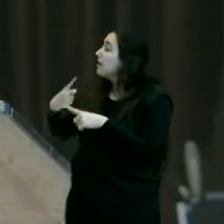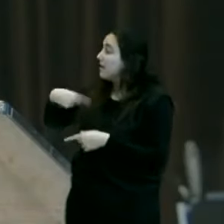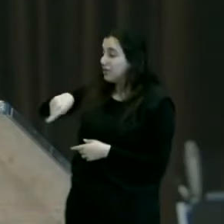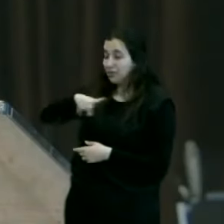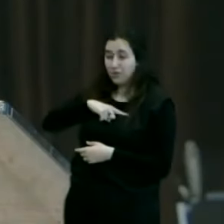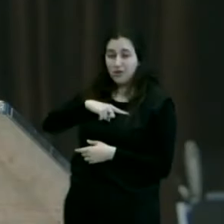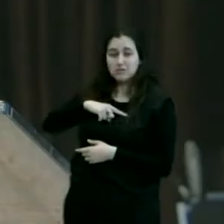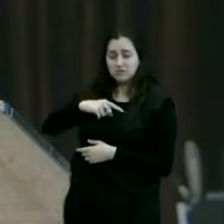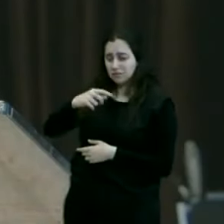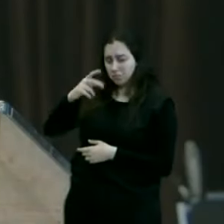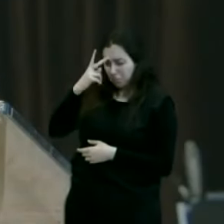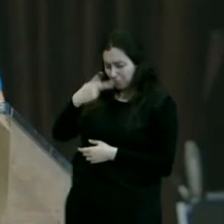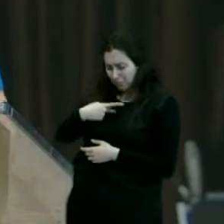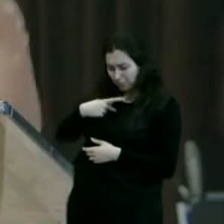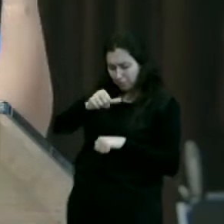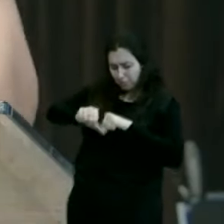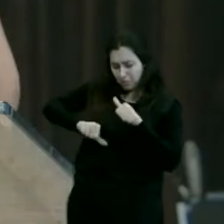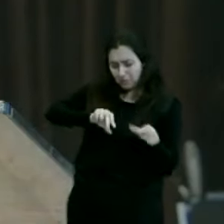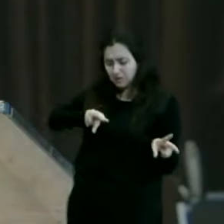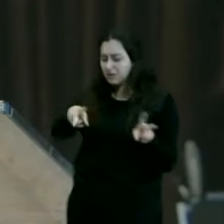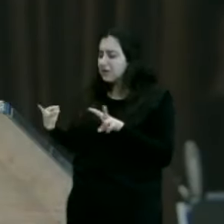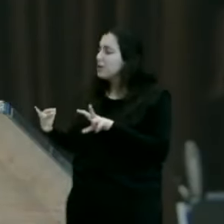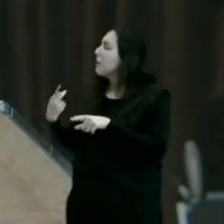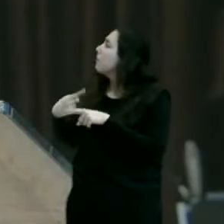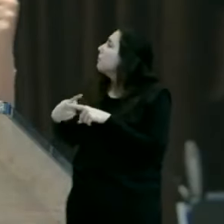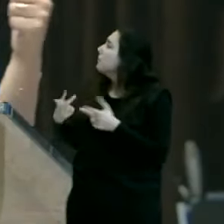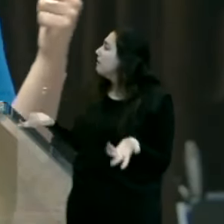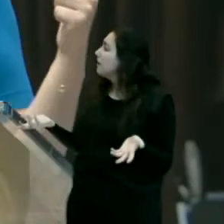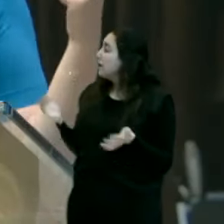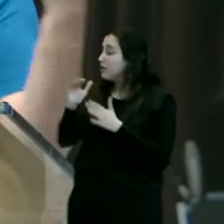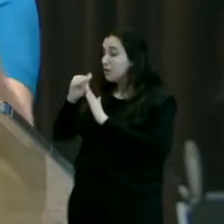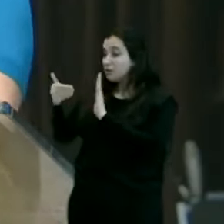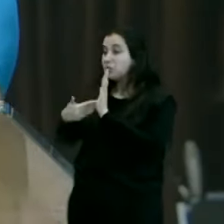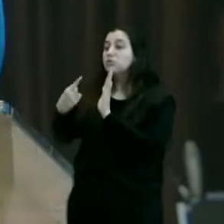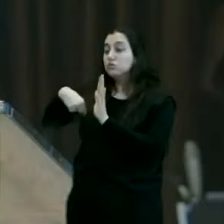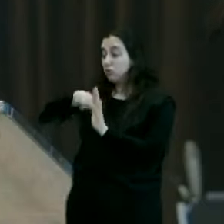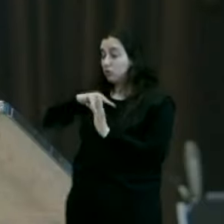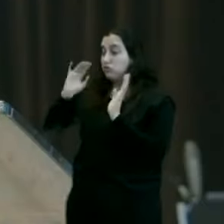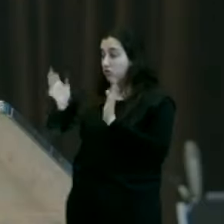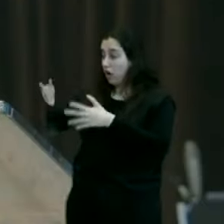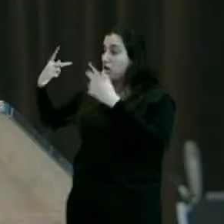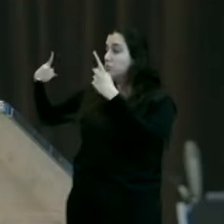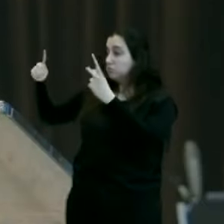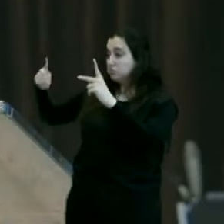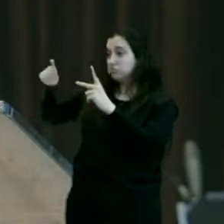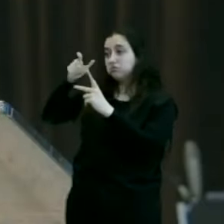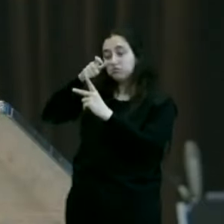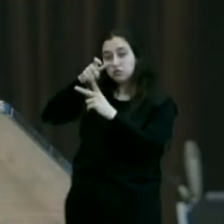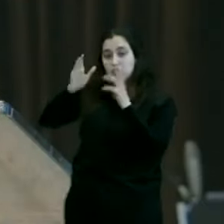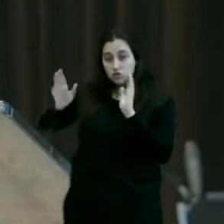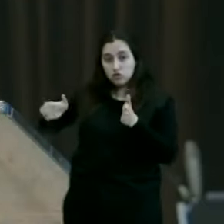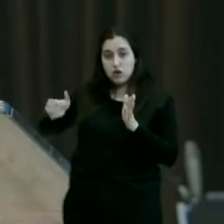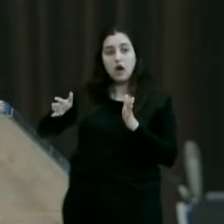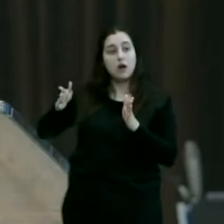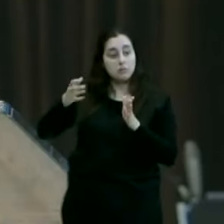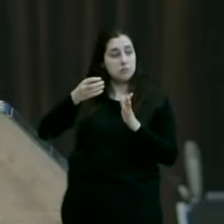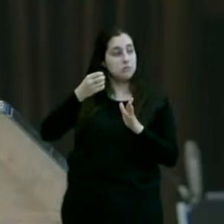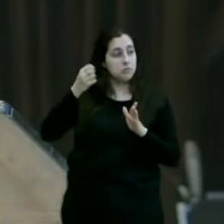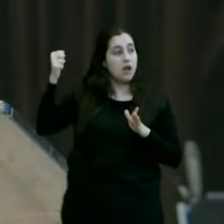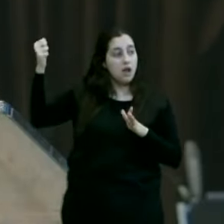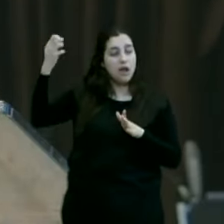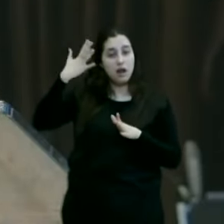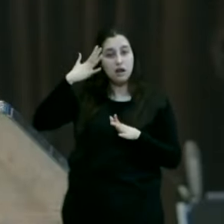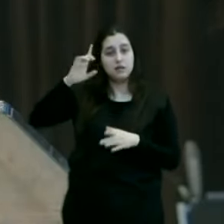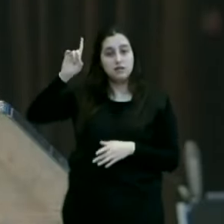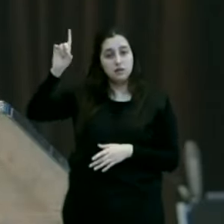nos desconfiguramos? Porque, Senhor, de tudo que nós ouvimos, e é claro, nós vimos com muita graça de